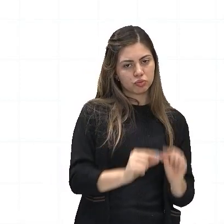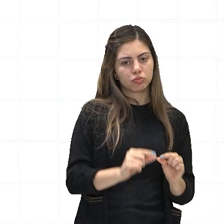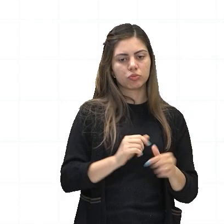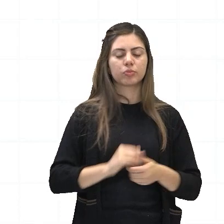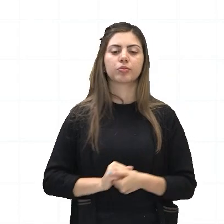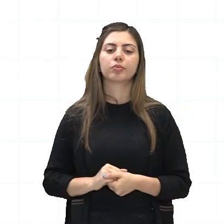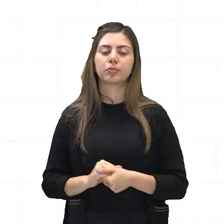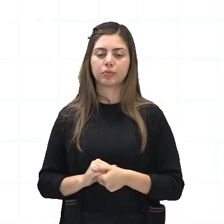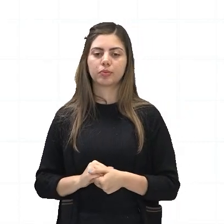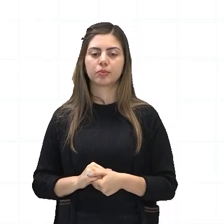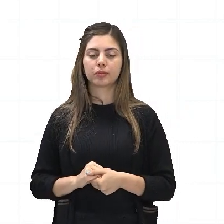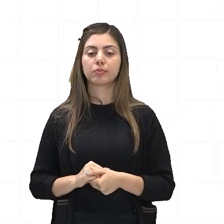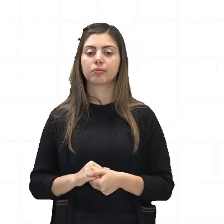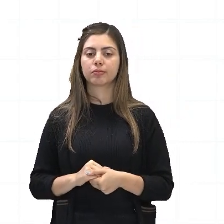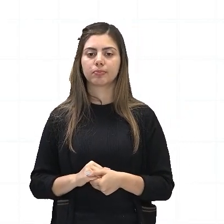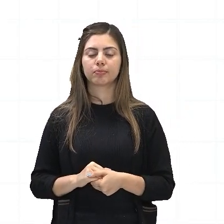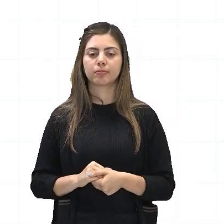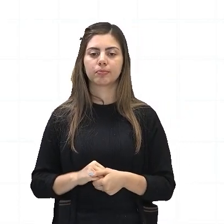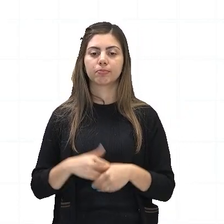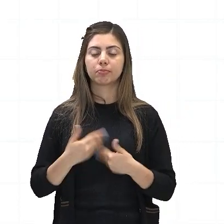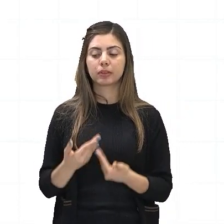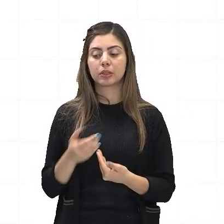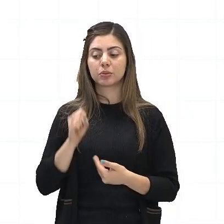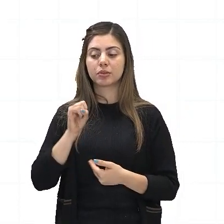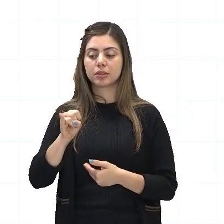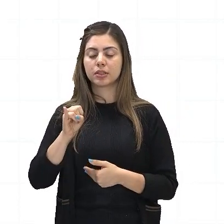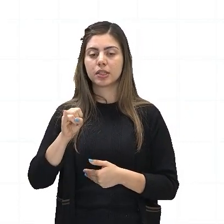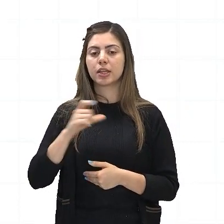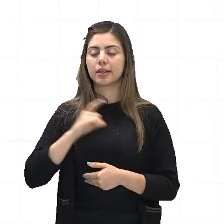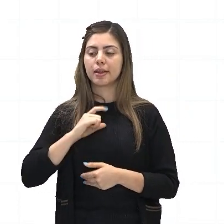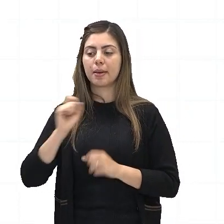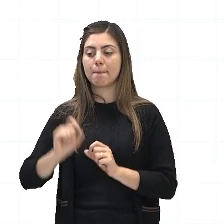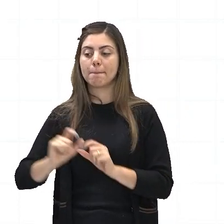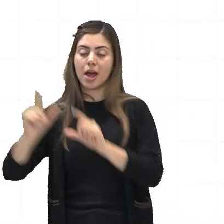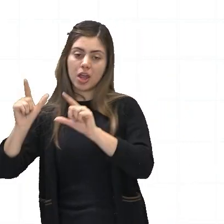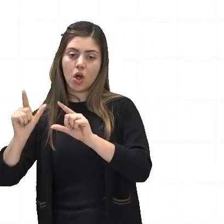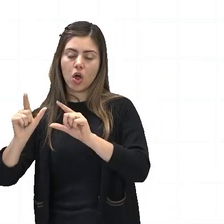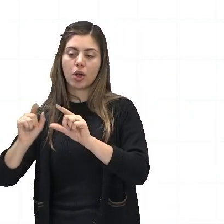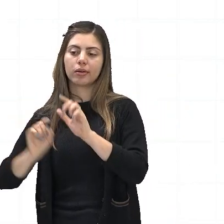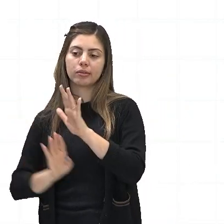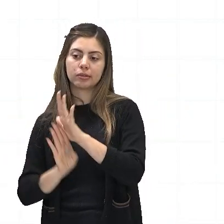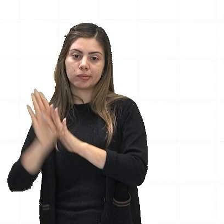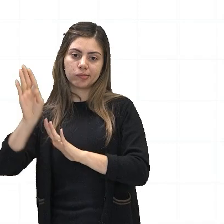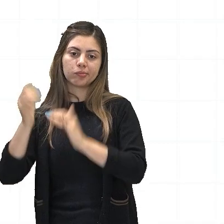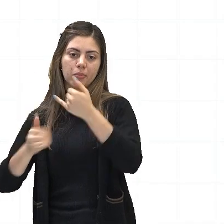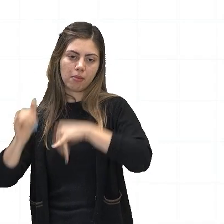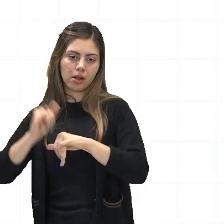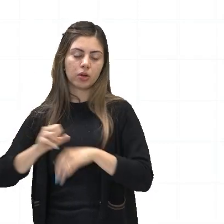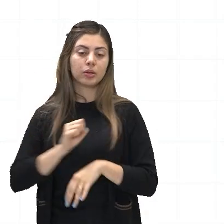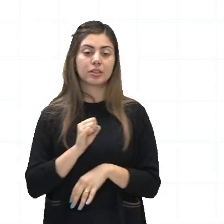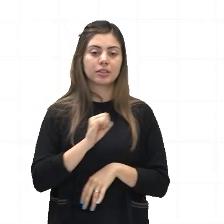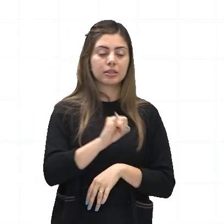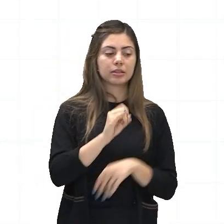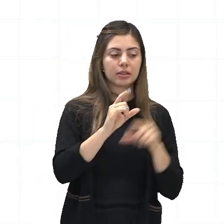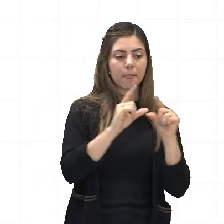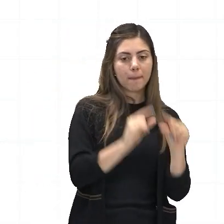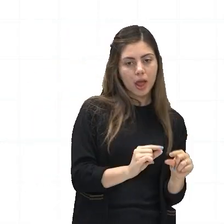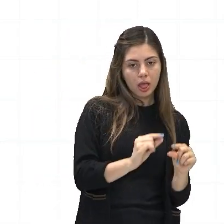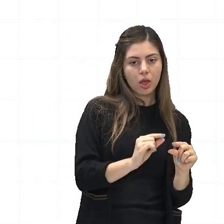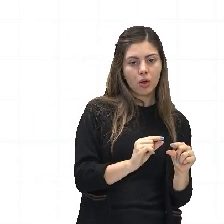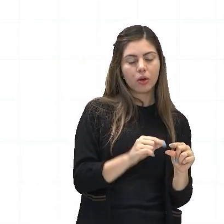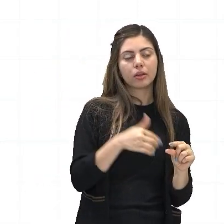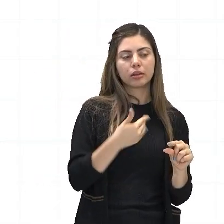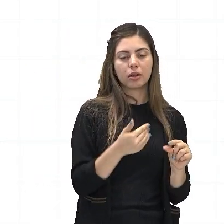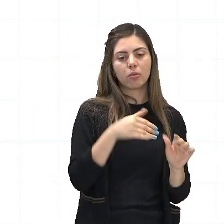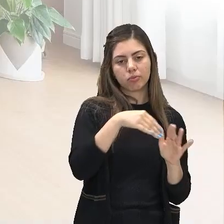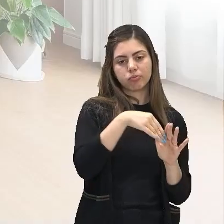ali. Inversamente proporcional, né? Maior a potência, mais energia ele vai consumir. Menor potência, menor a quantidade de energia elétrica que